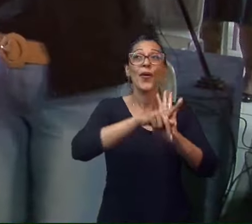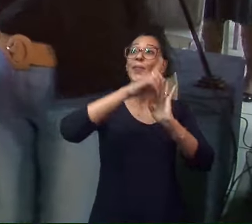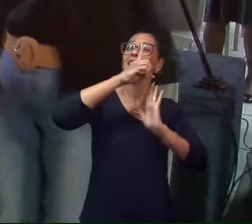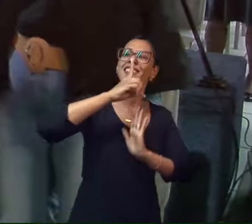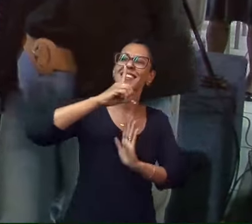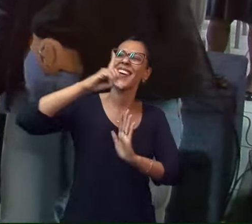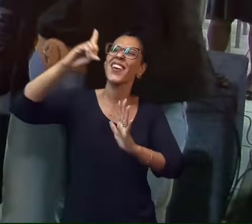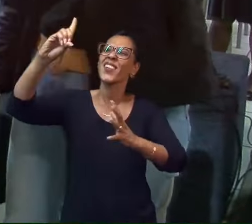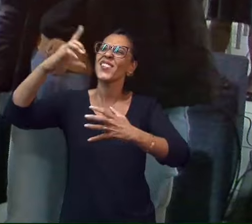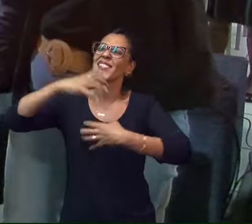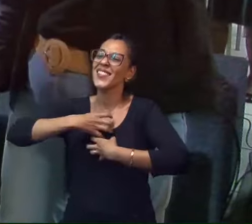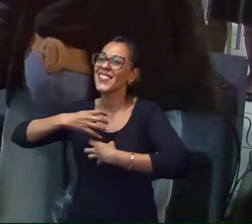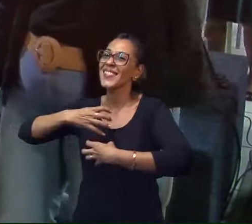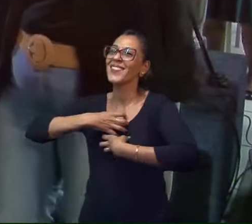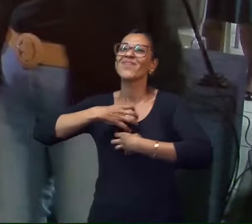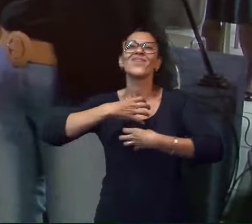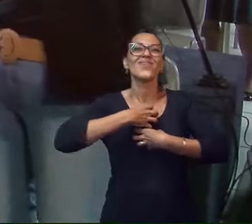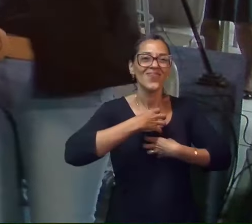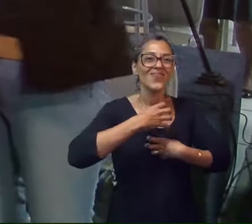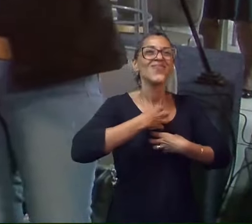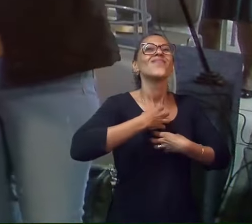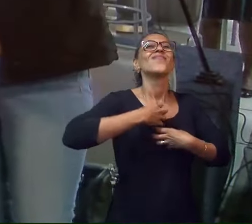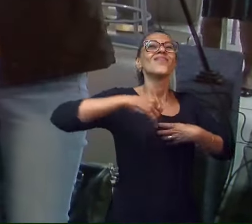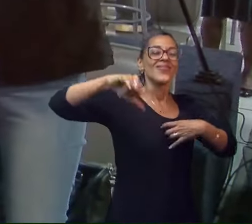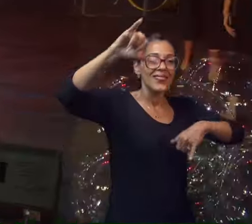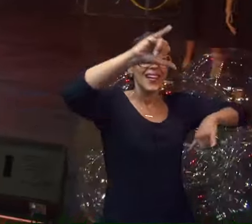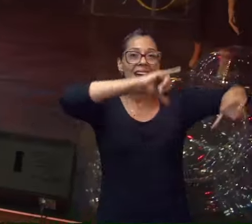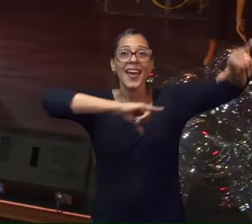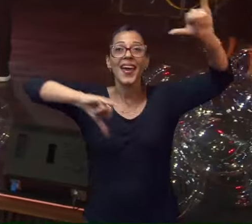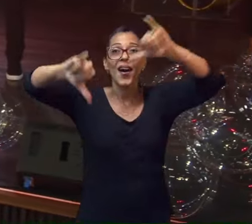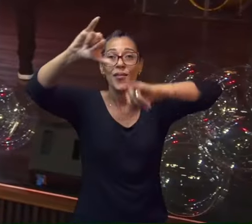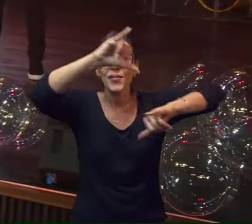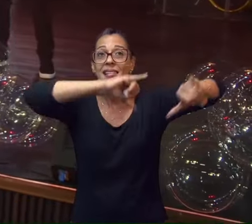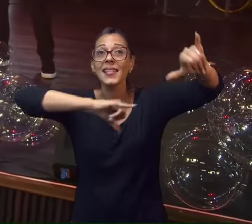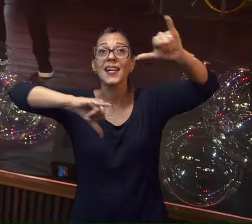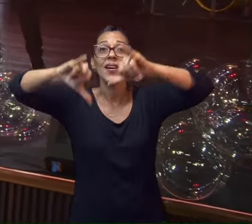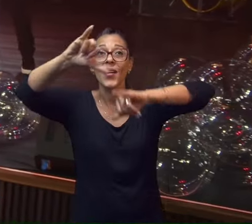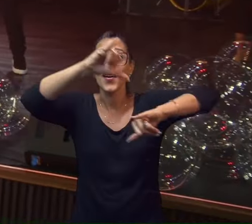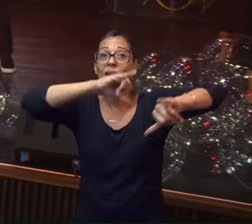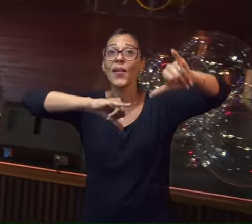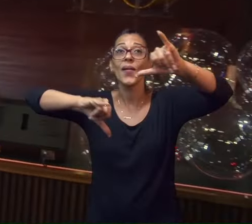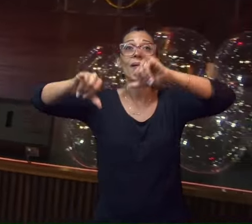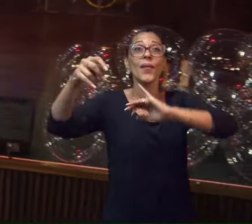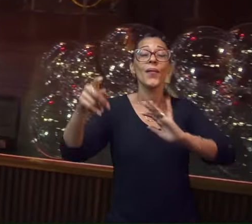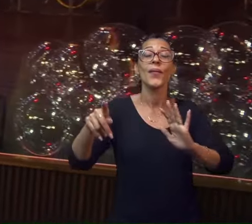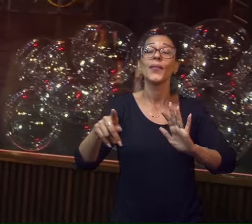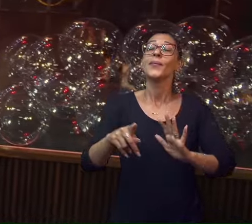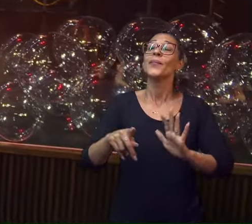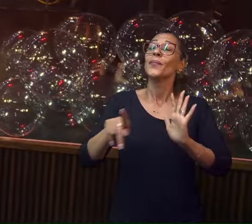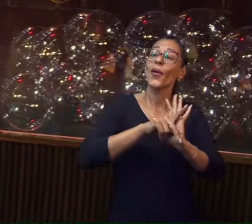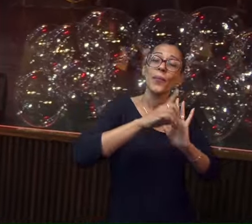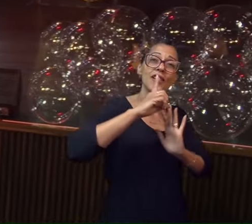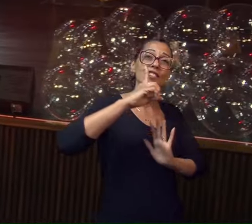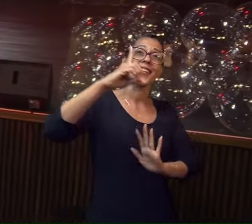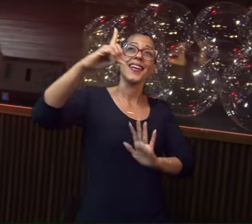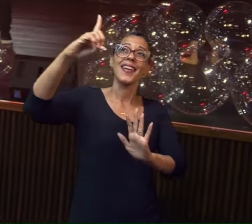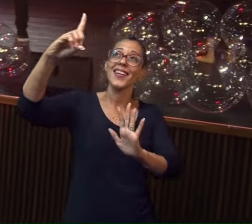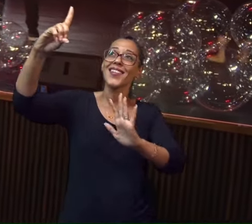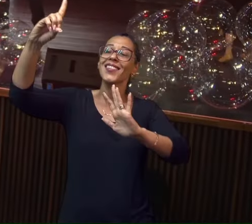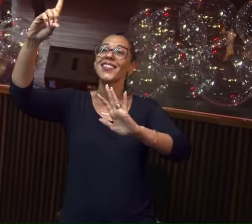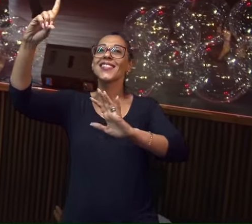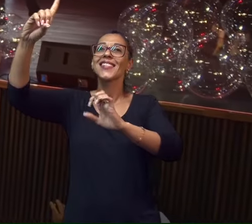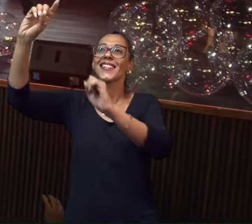neste lugar é o chão é a unção de Deus que sabe